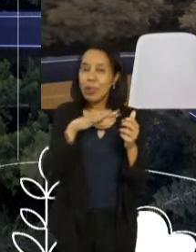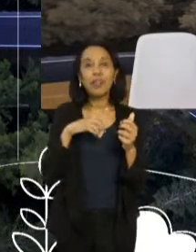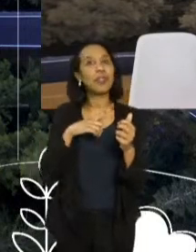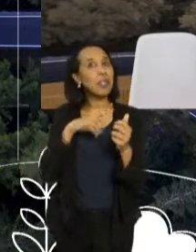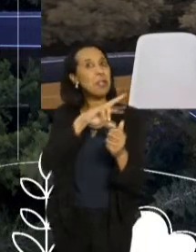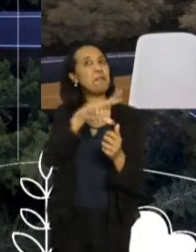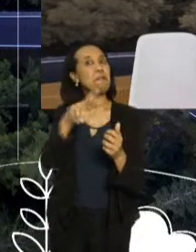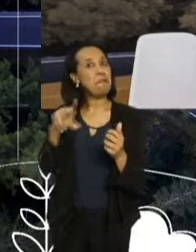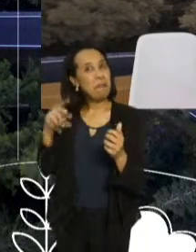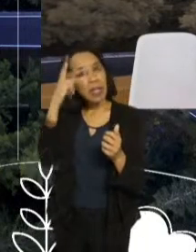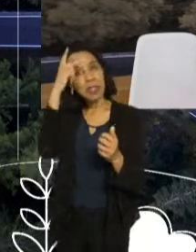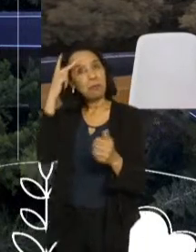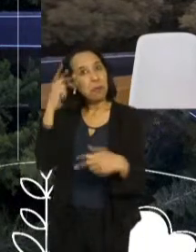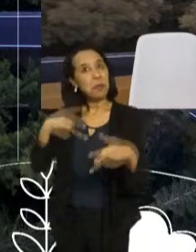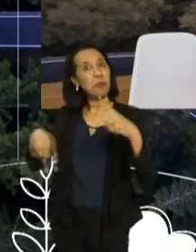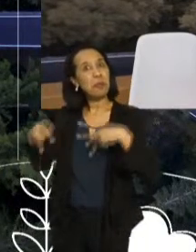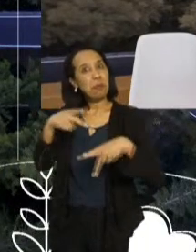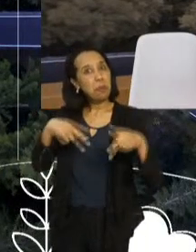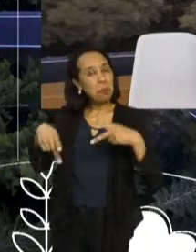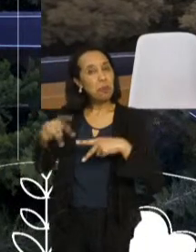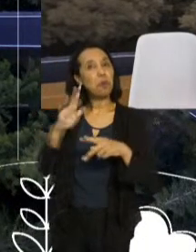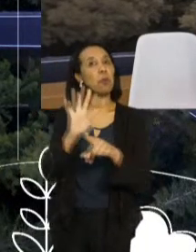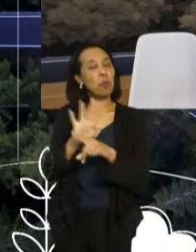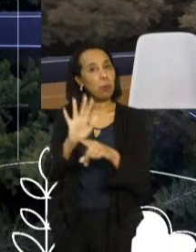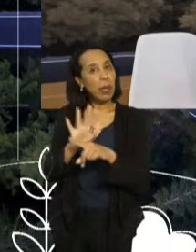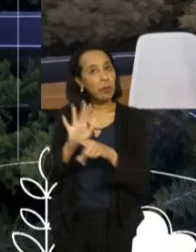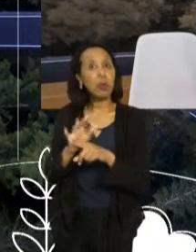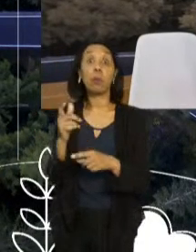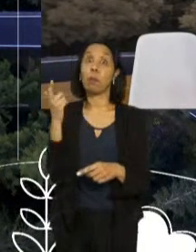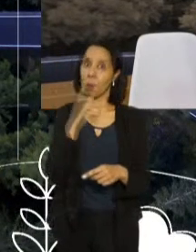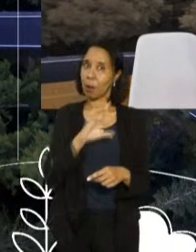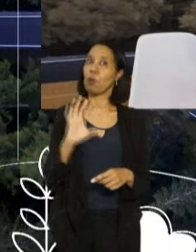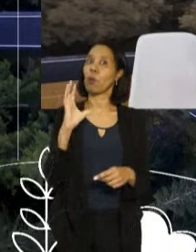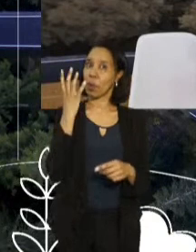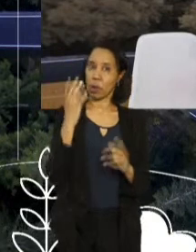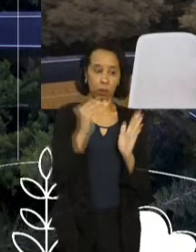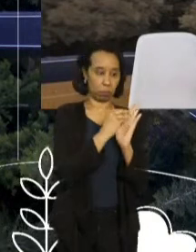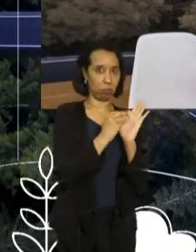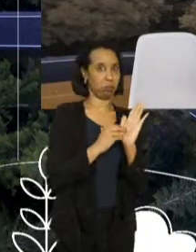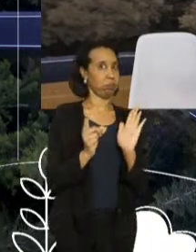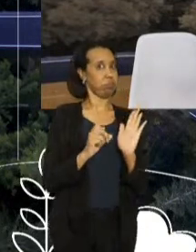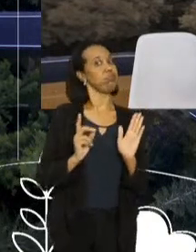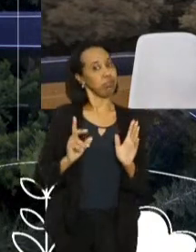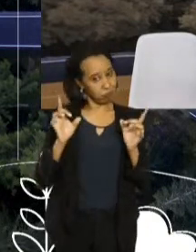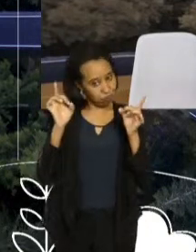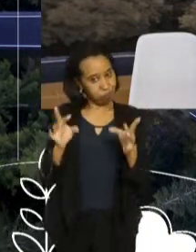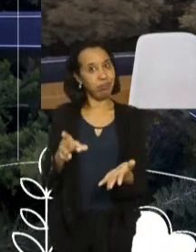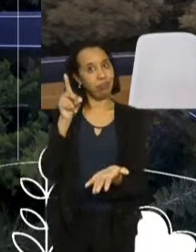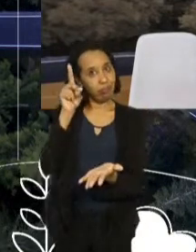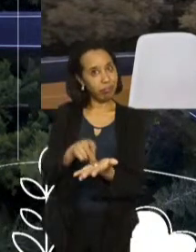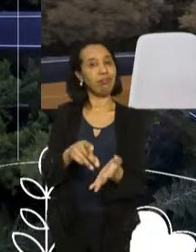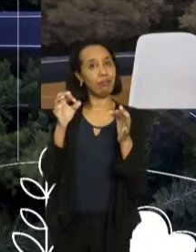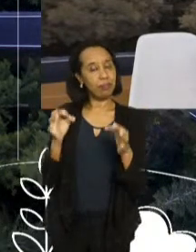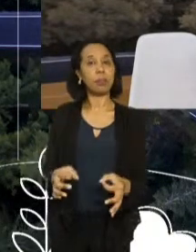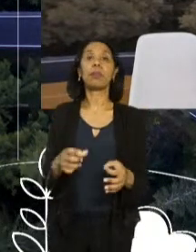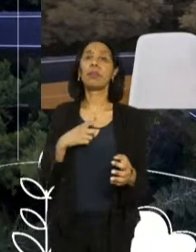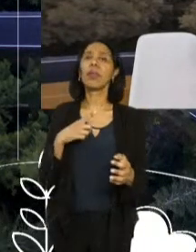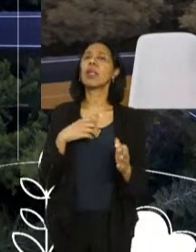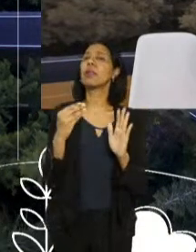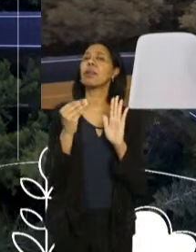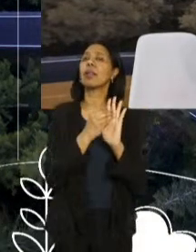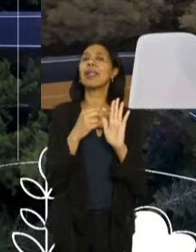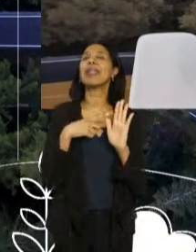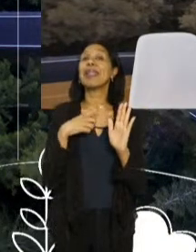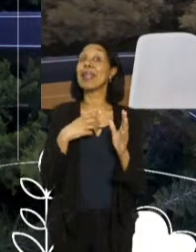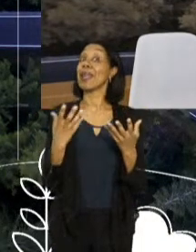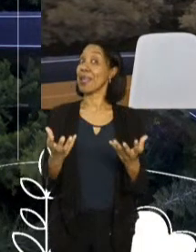de muitos atores, né, para que isso aconteça e saia do papel. Mas já que a senhora mesmo trouxe esse ponto, eu já vou